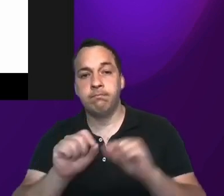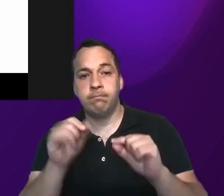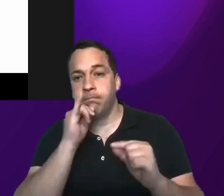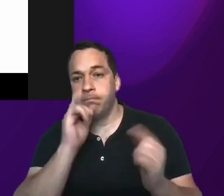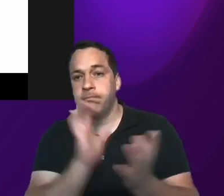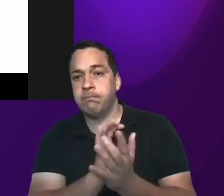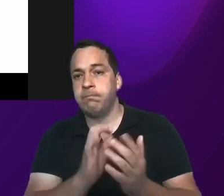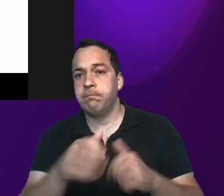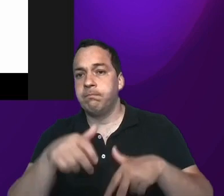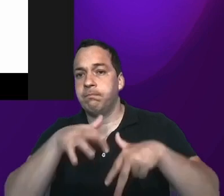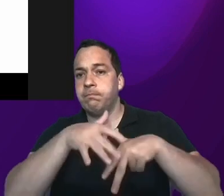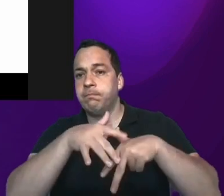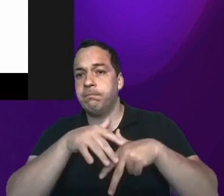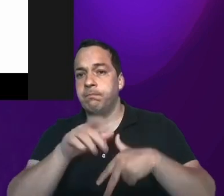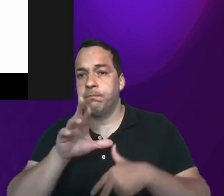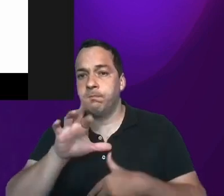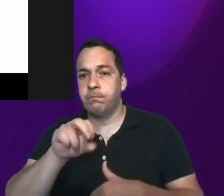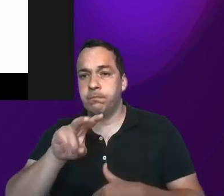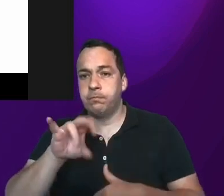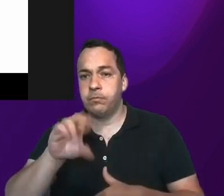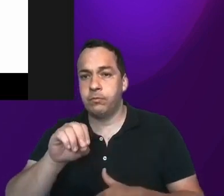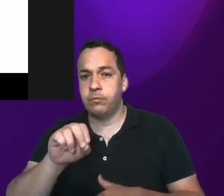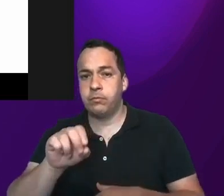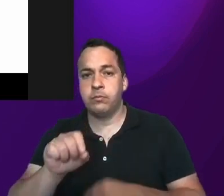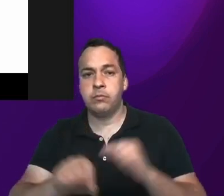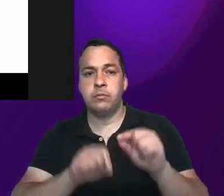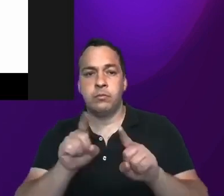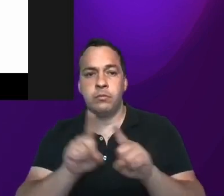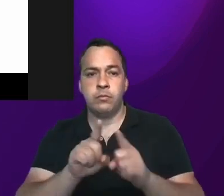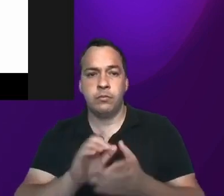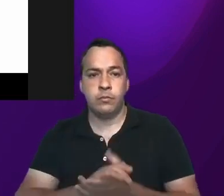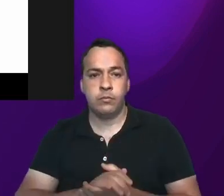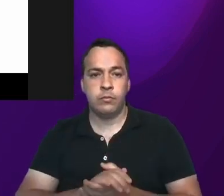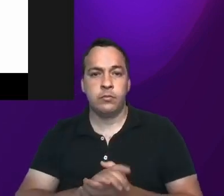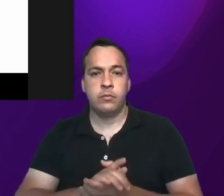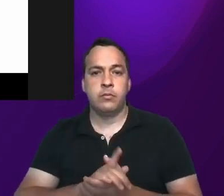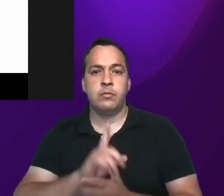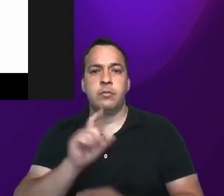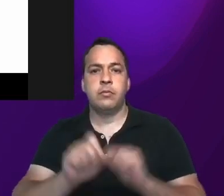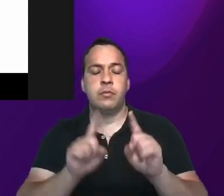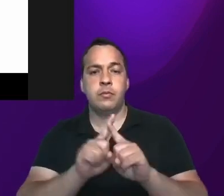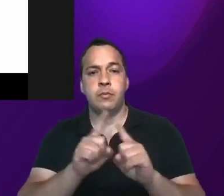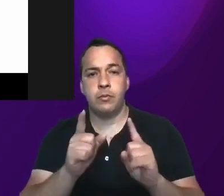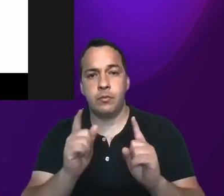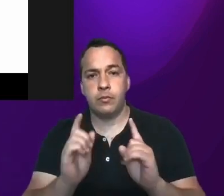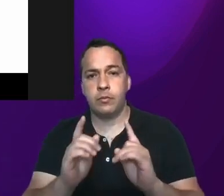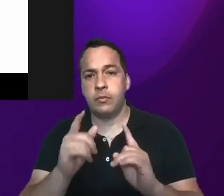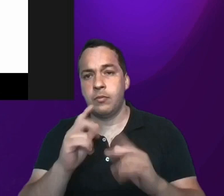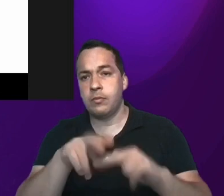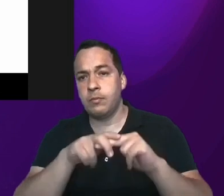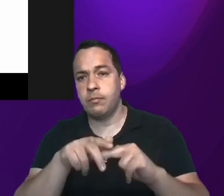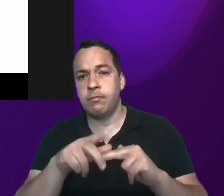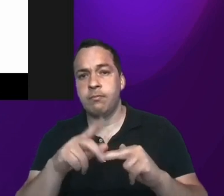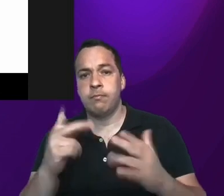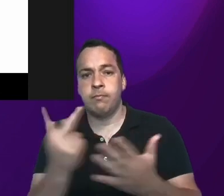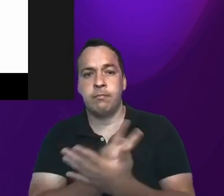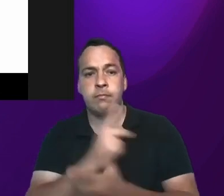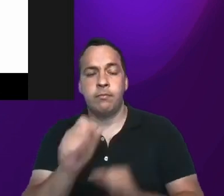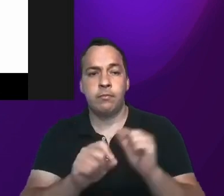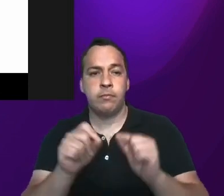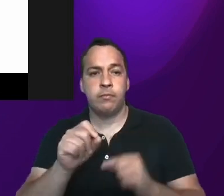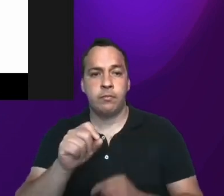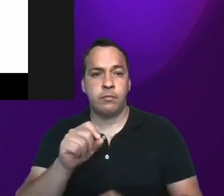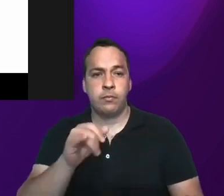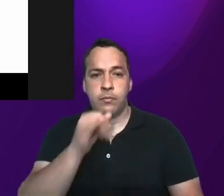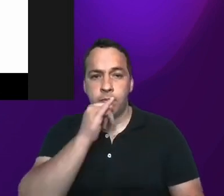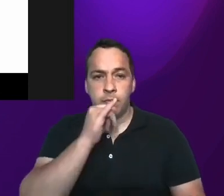que mesmo aqueles que não têm evidência de doença coronariana, devido à presença de hipertrofia